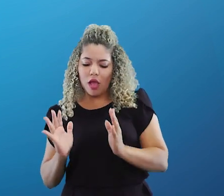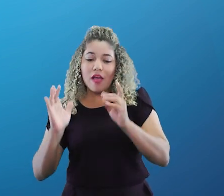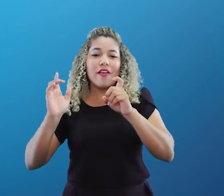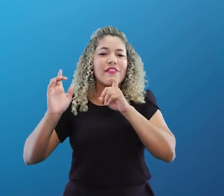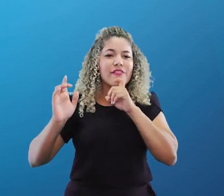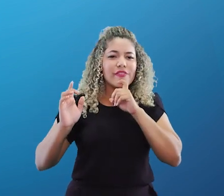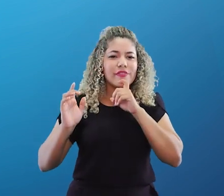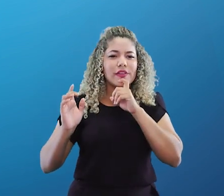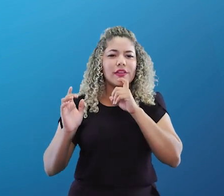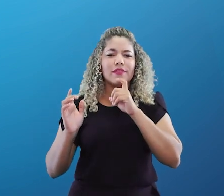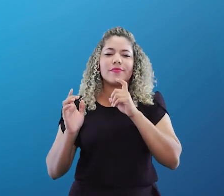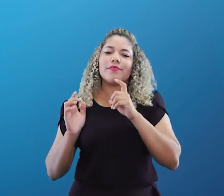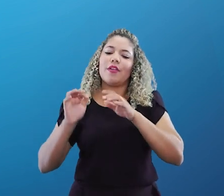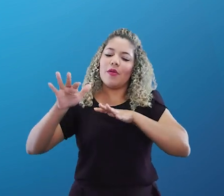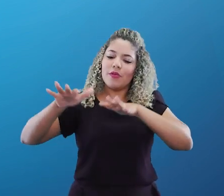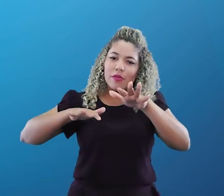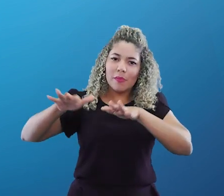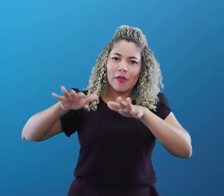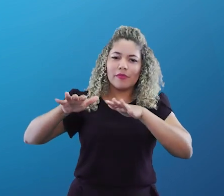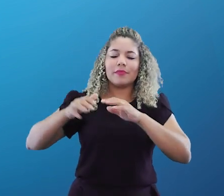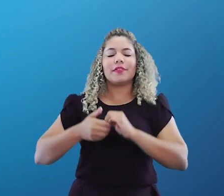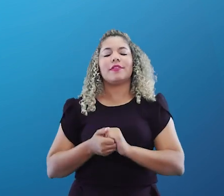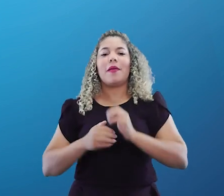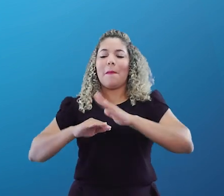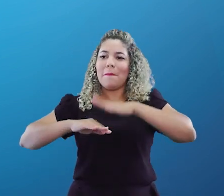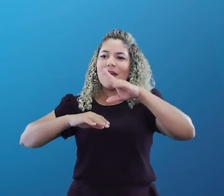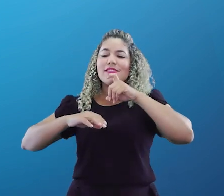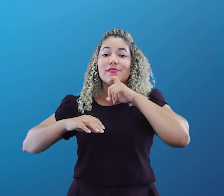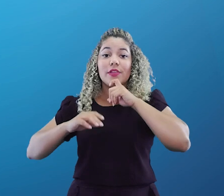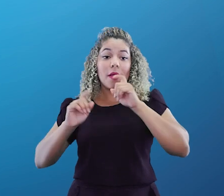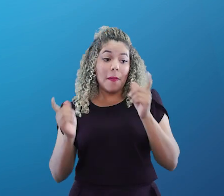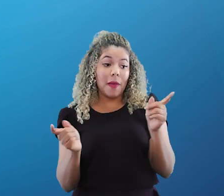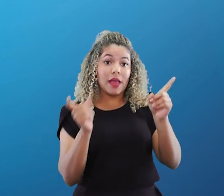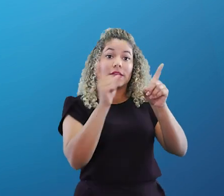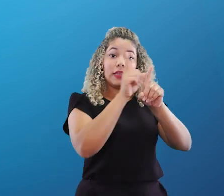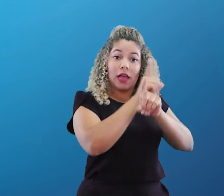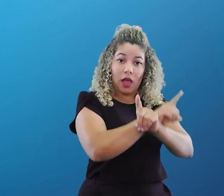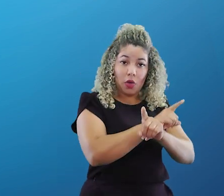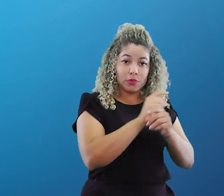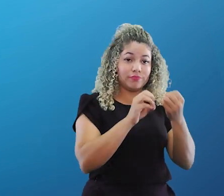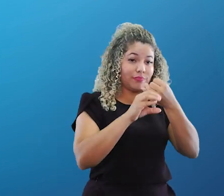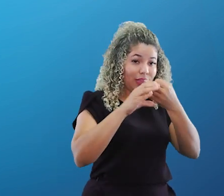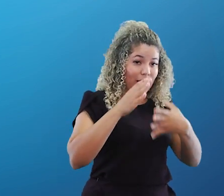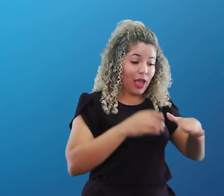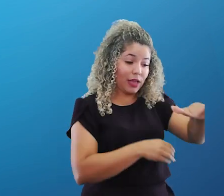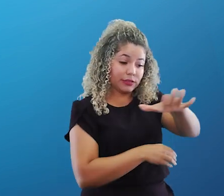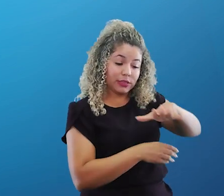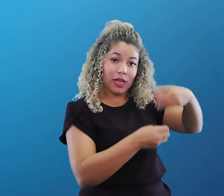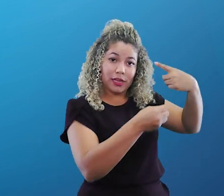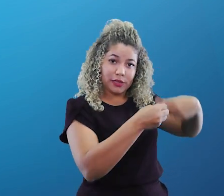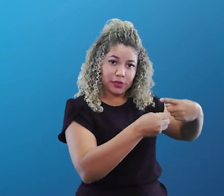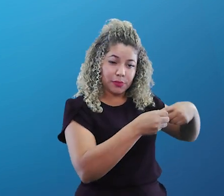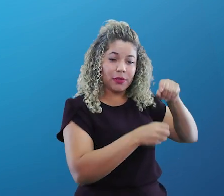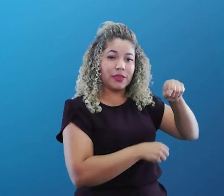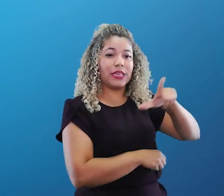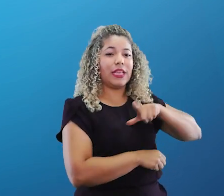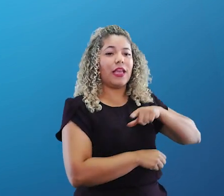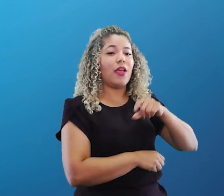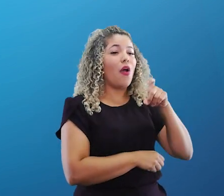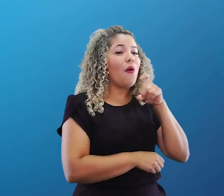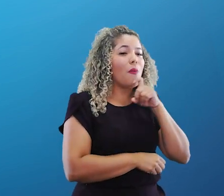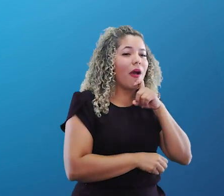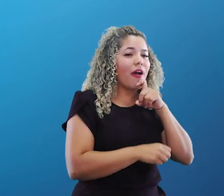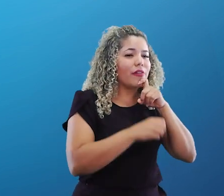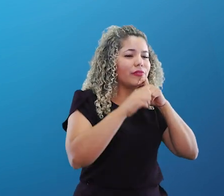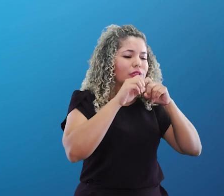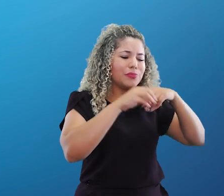e acima dela, ar mais frio. Já na inversão térmica, muito característica desses centros urbanos, nós temos o ar frio com